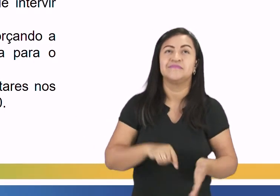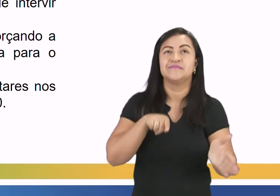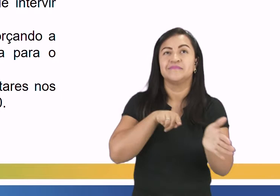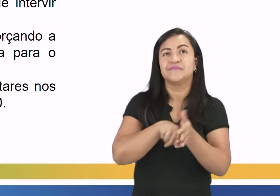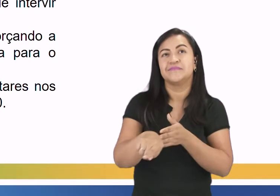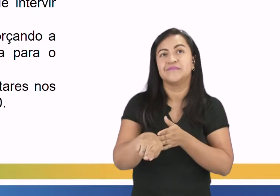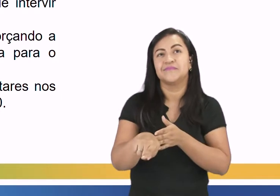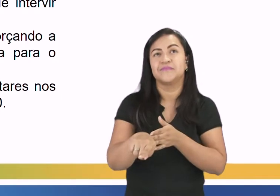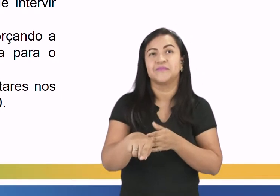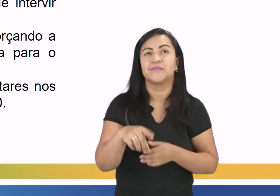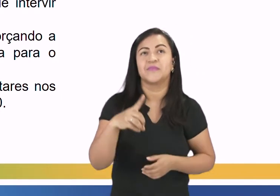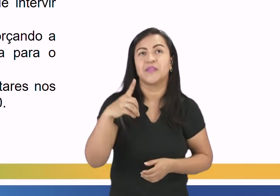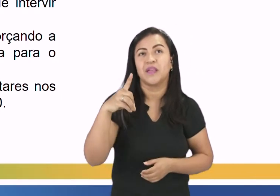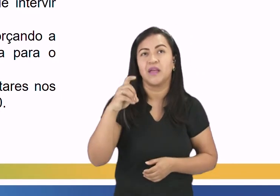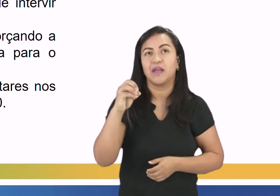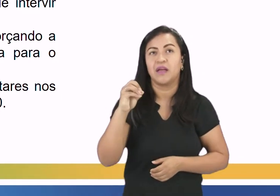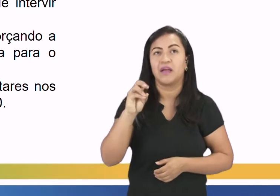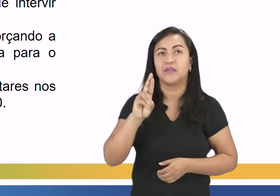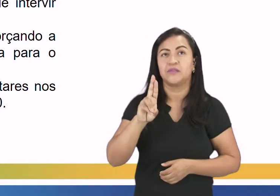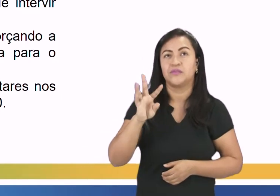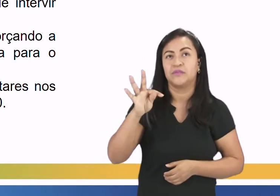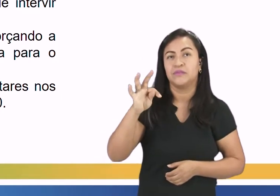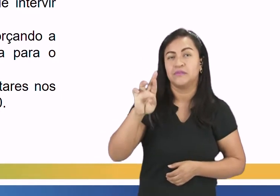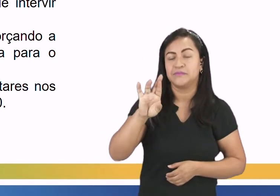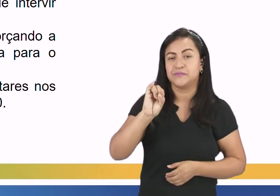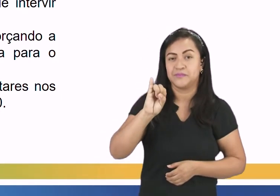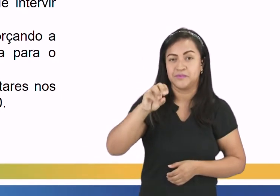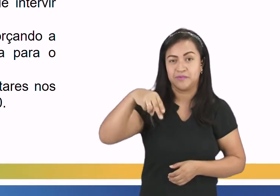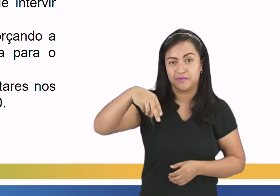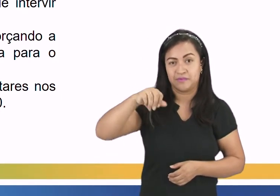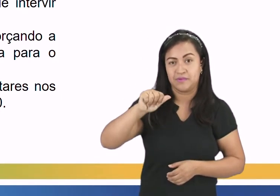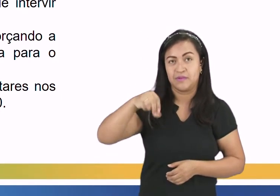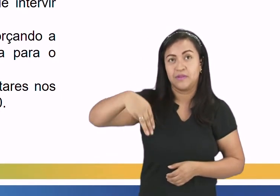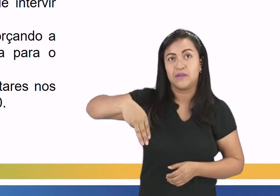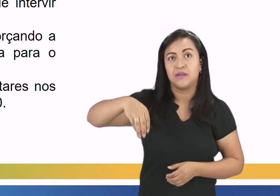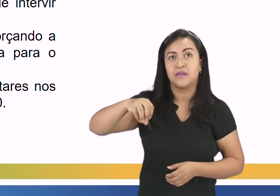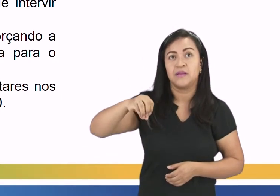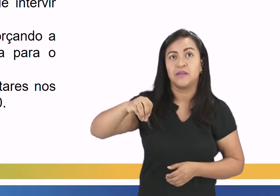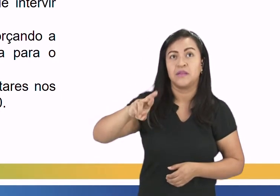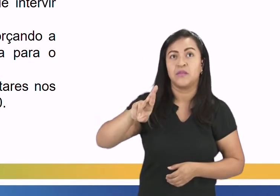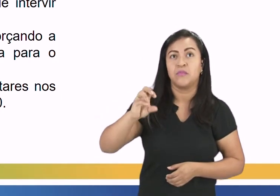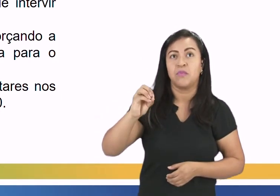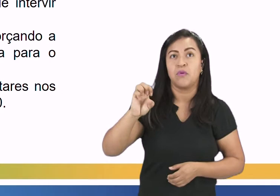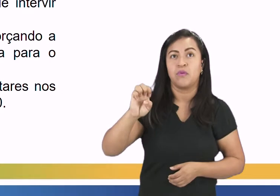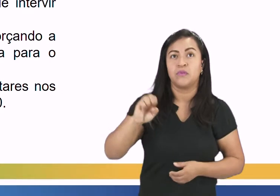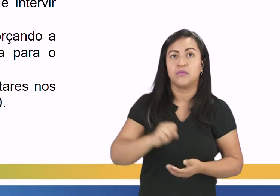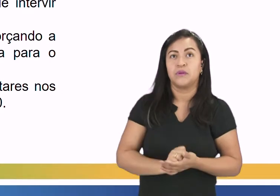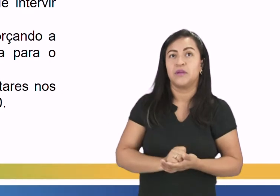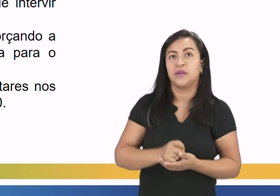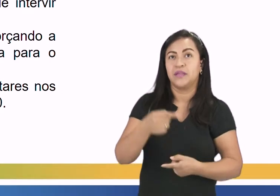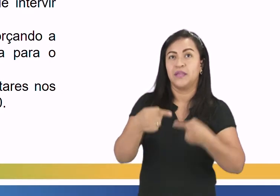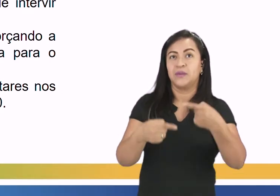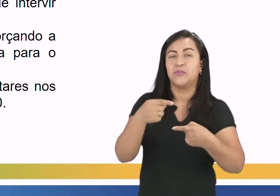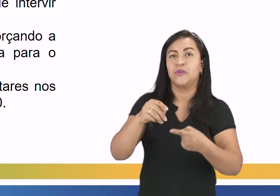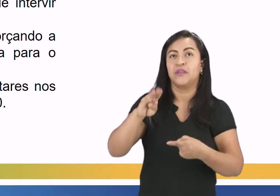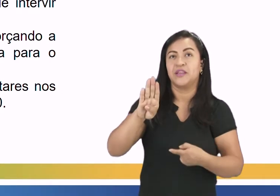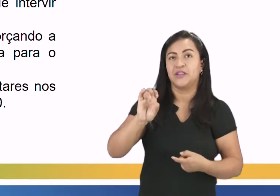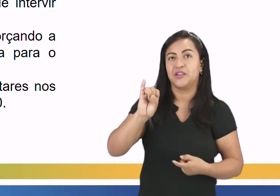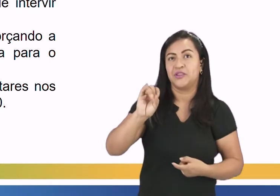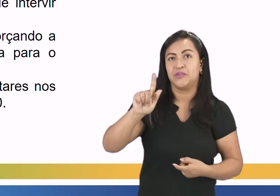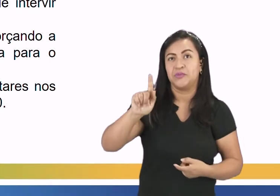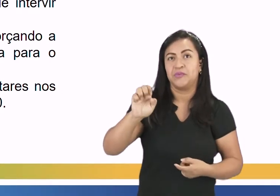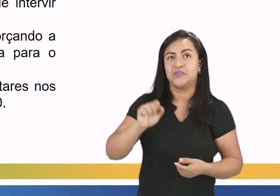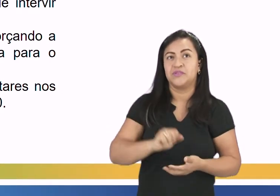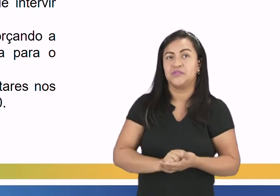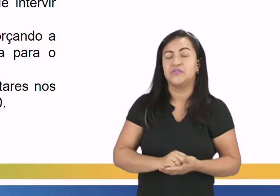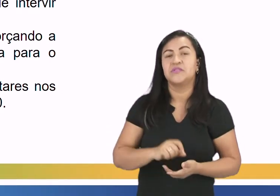Primeira questão. A doutrina Monroe e a política do Big Stick tinham como